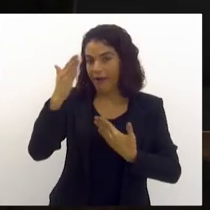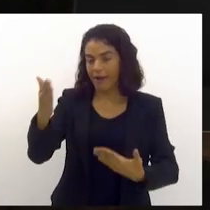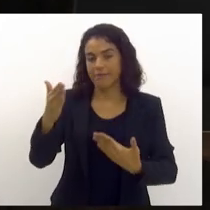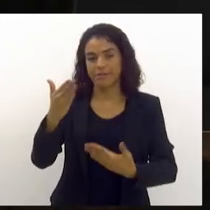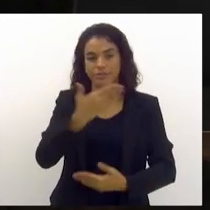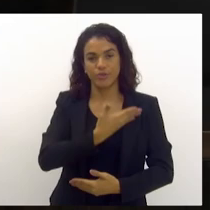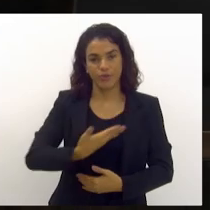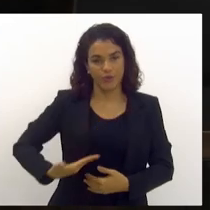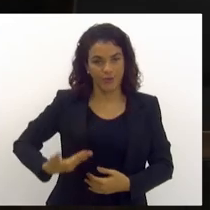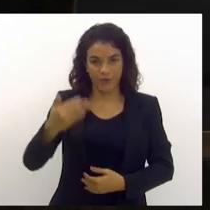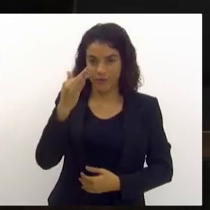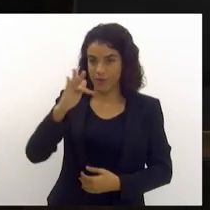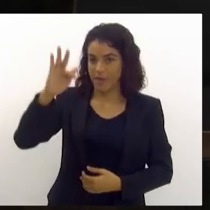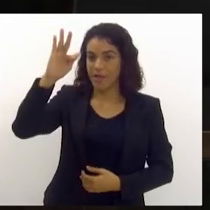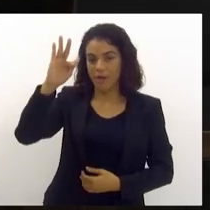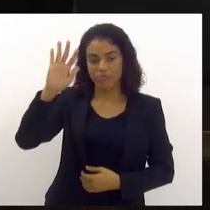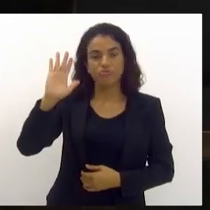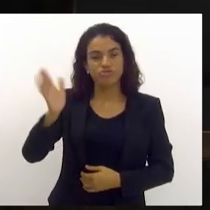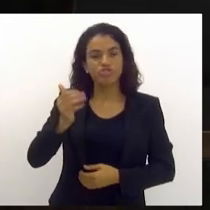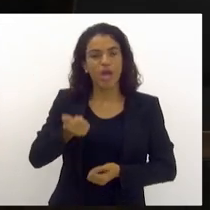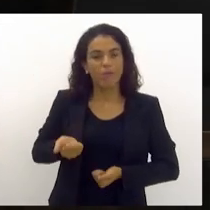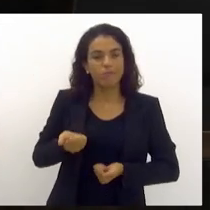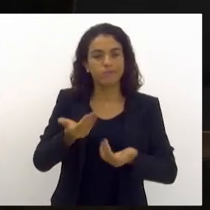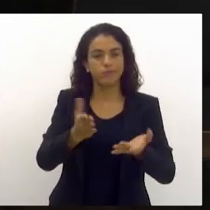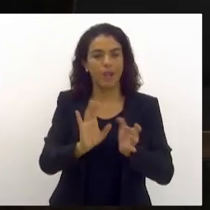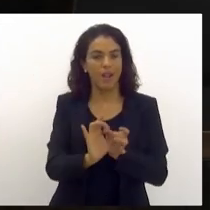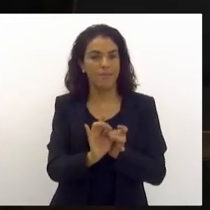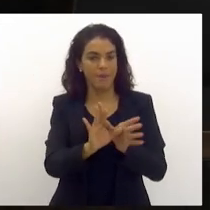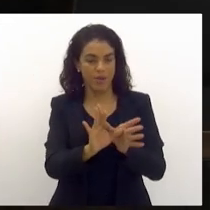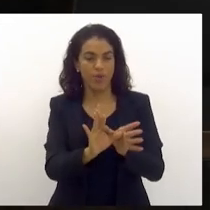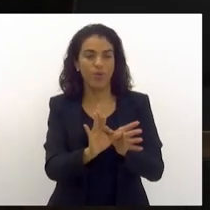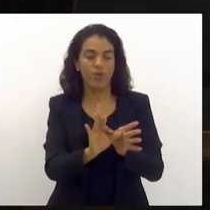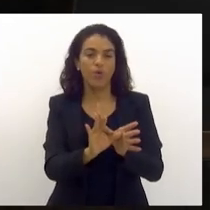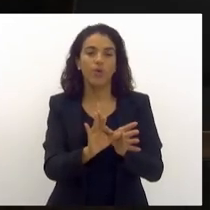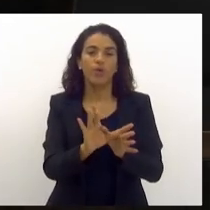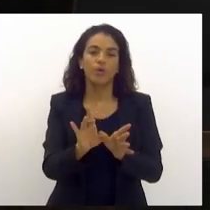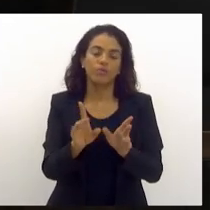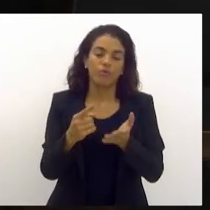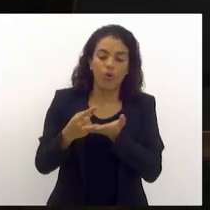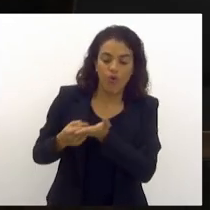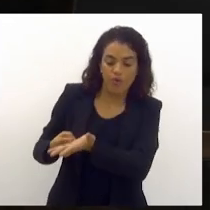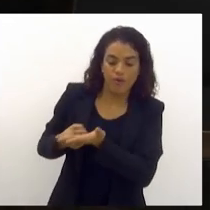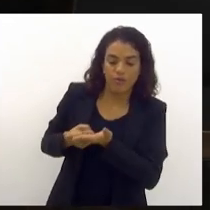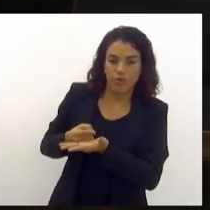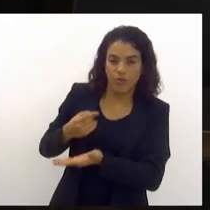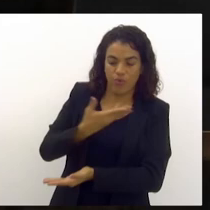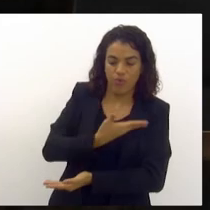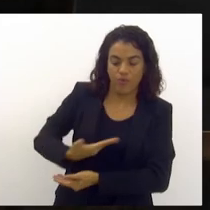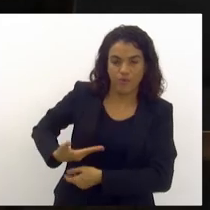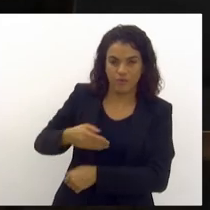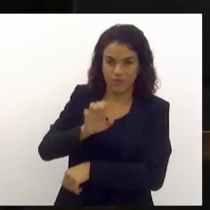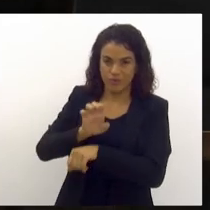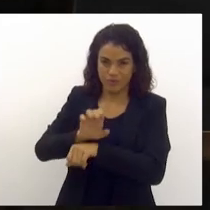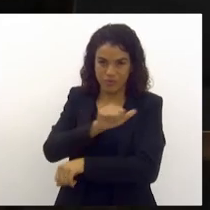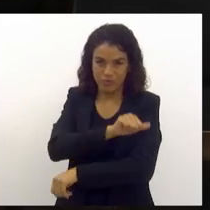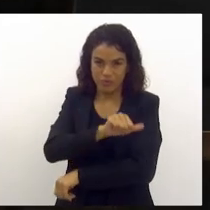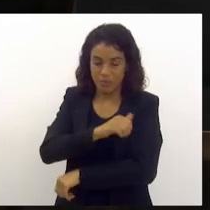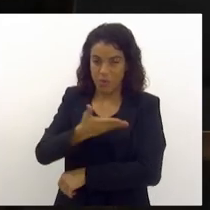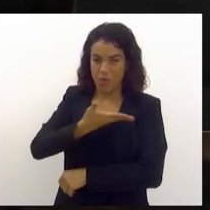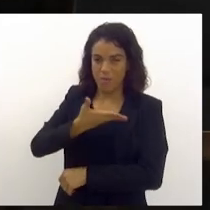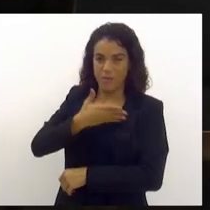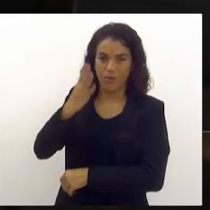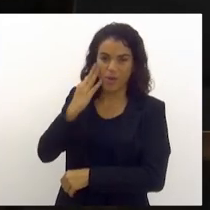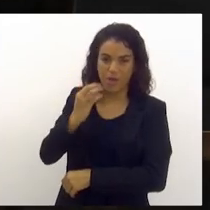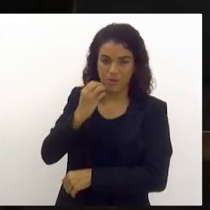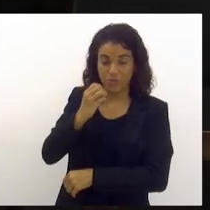ao governo federal, inclusive, que já disponibilizou, pelo que eu vi, em tratativa com o governador do Estado, meu amigo Cláudio